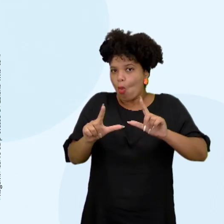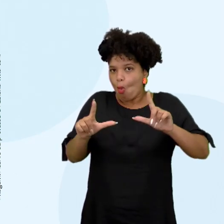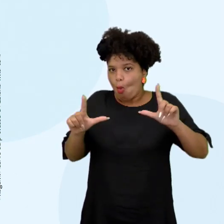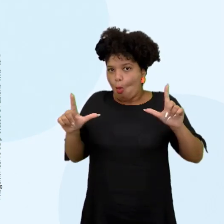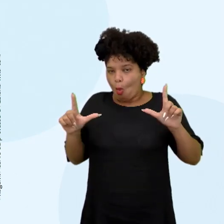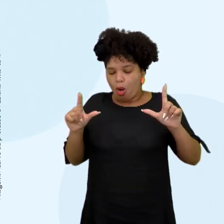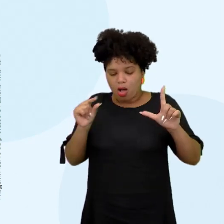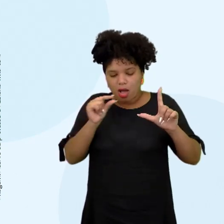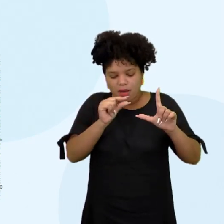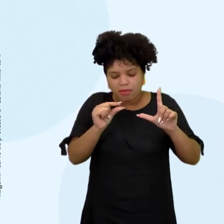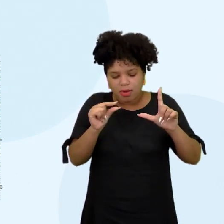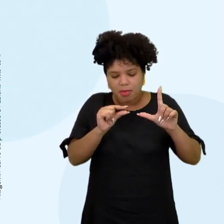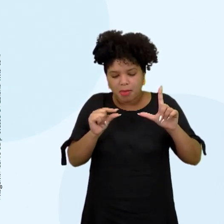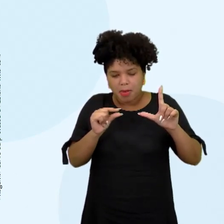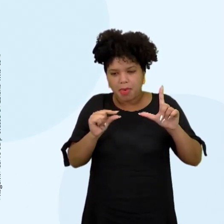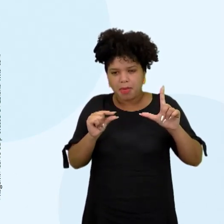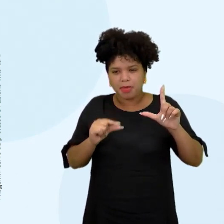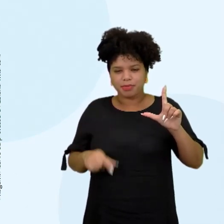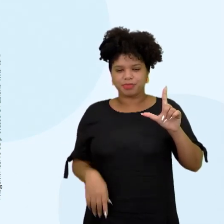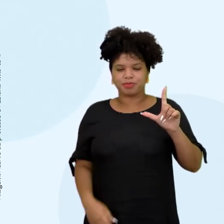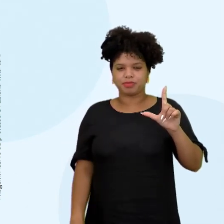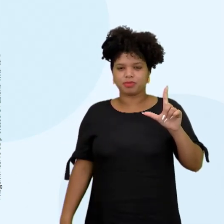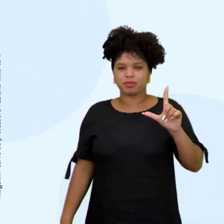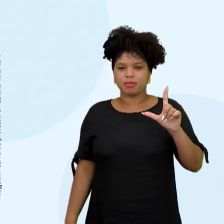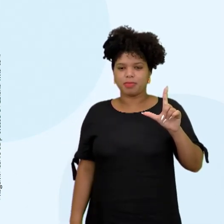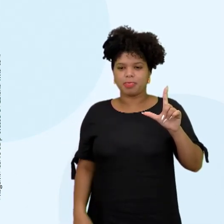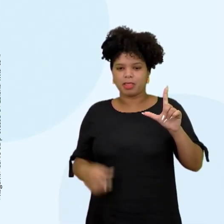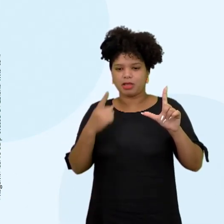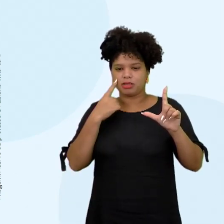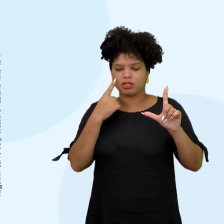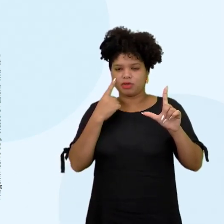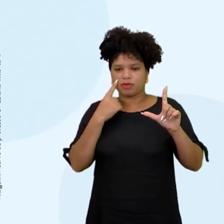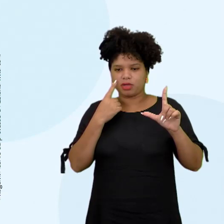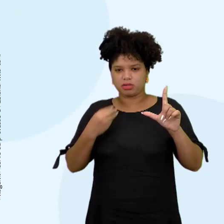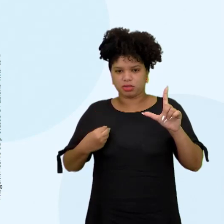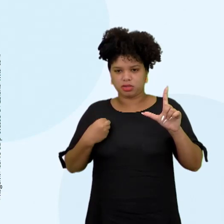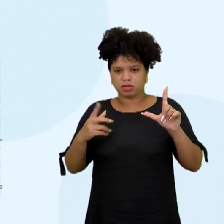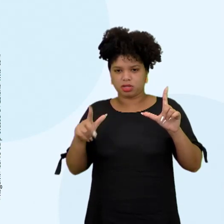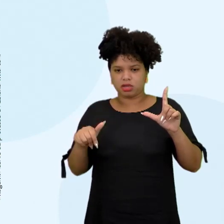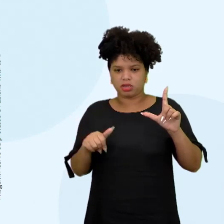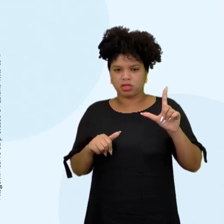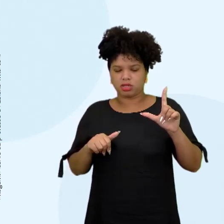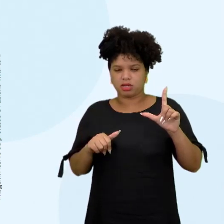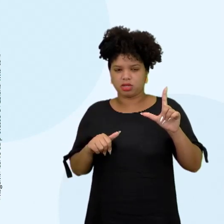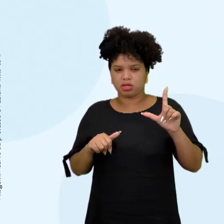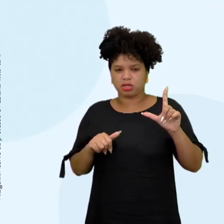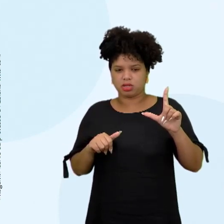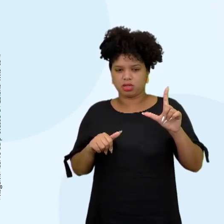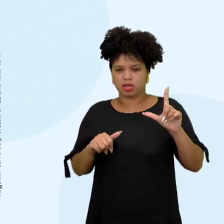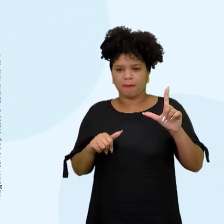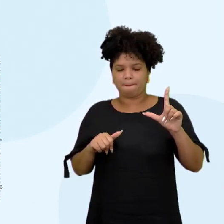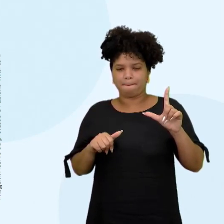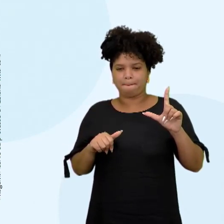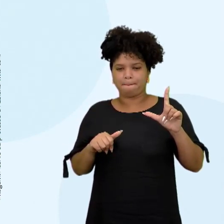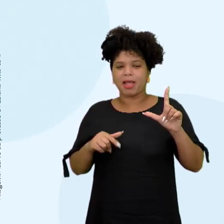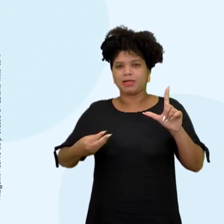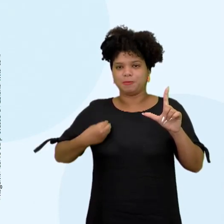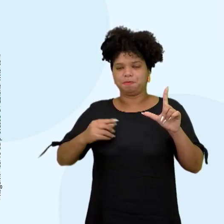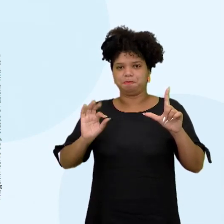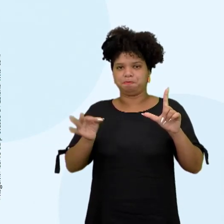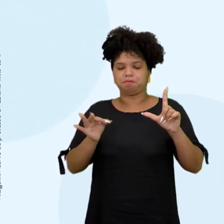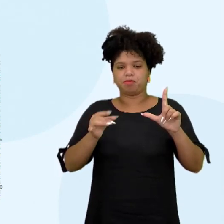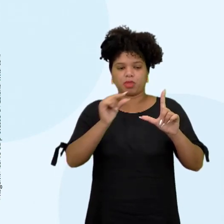protoboard. Deixa eu ver se tá aqui. Tá aqui porque gatão tá controlando. Já tá lá. Gatão aqui é outro nível. E aí,